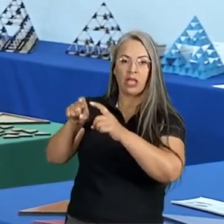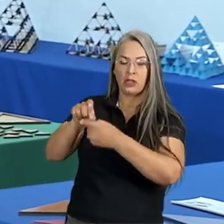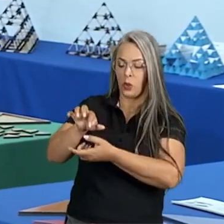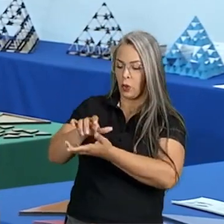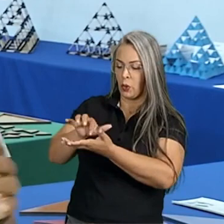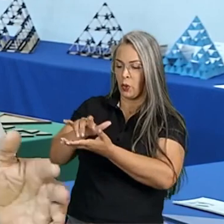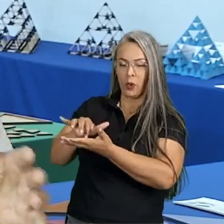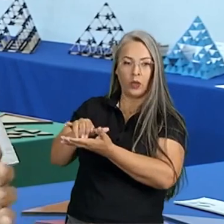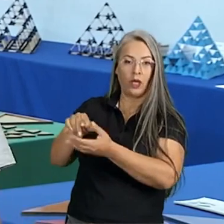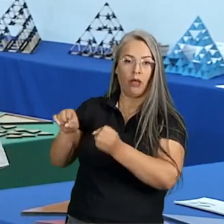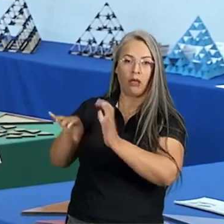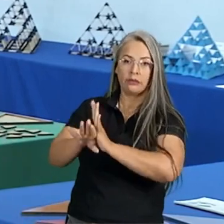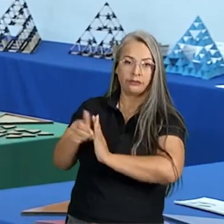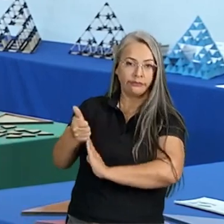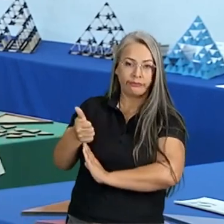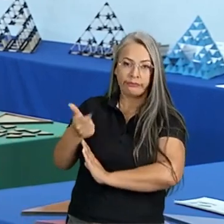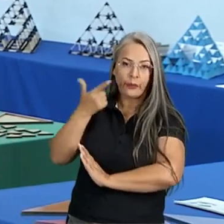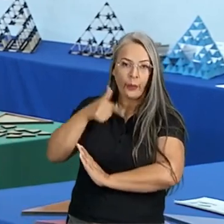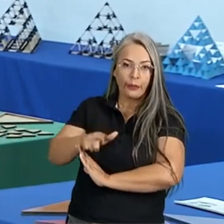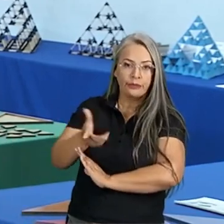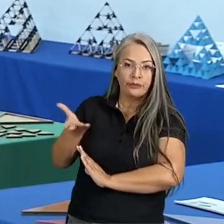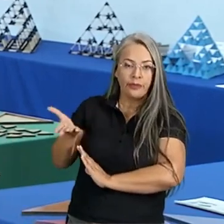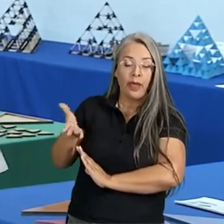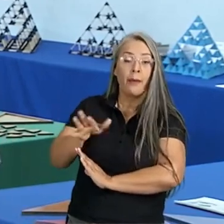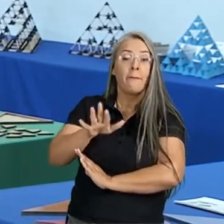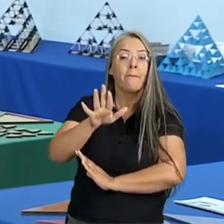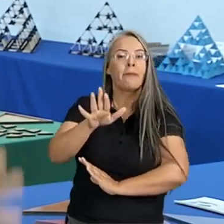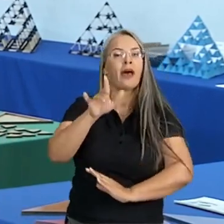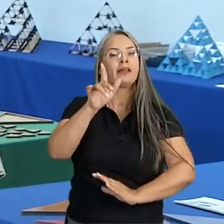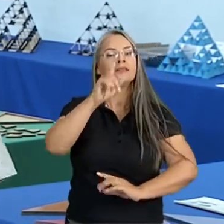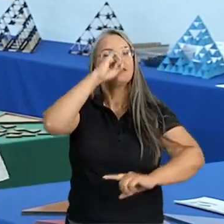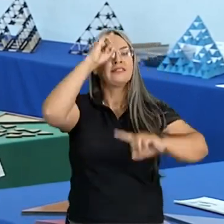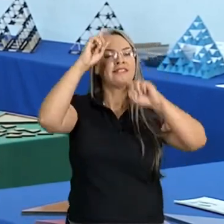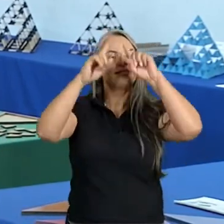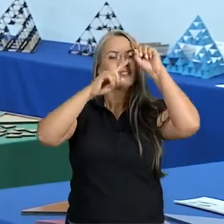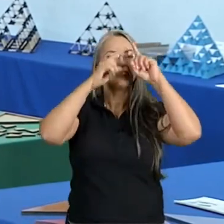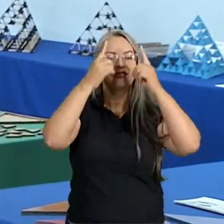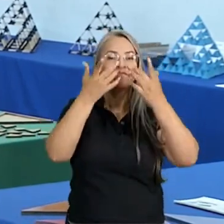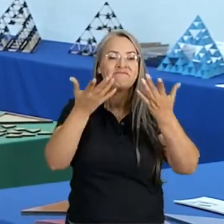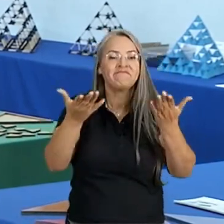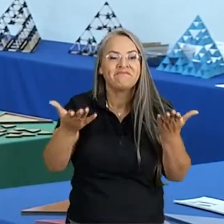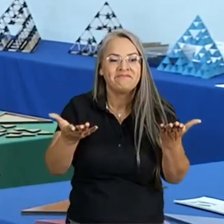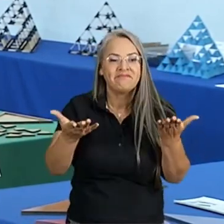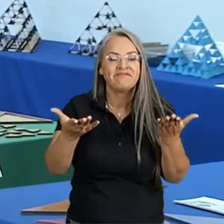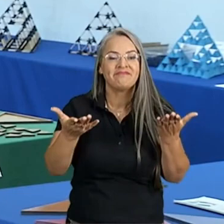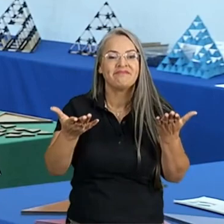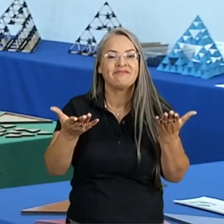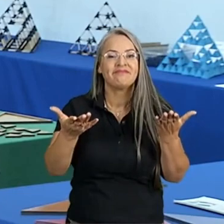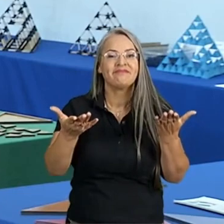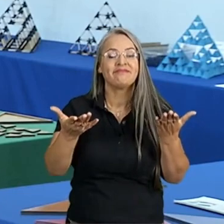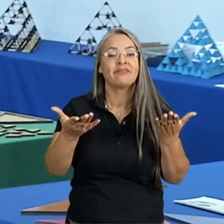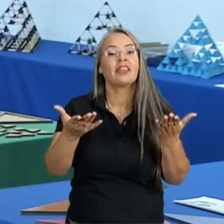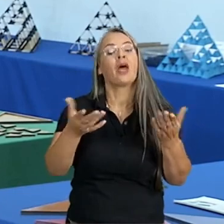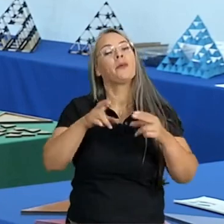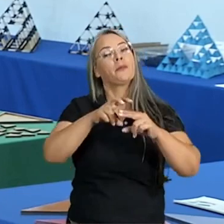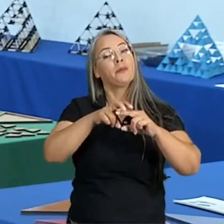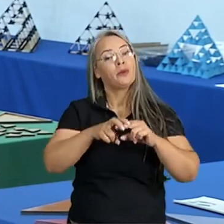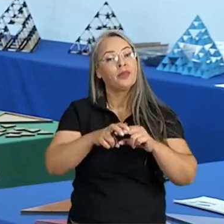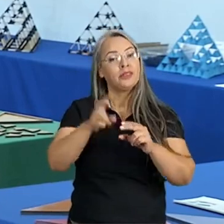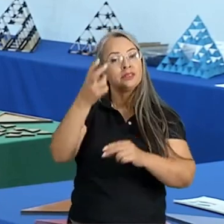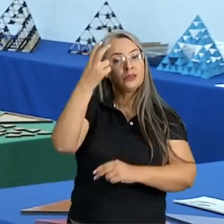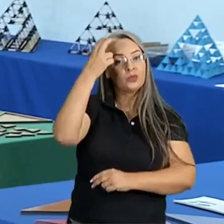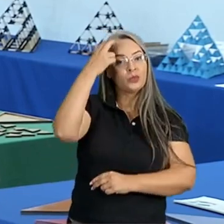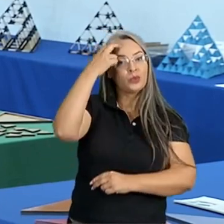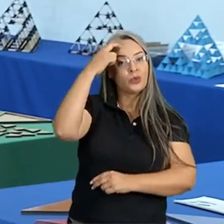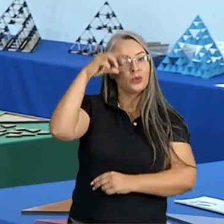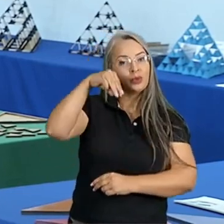essa parte importante para digamos para o matemático não depois desse o computador faz não e essa cultura meio que me